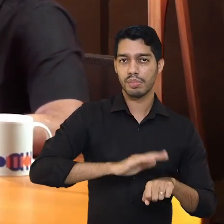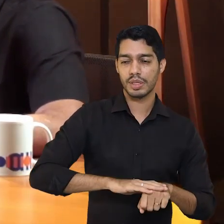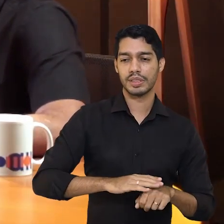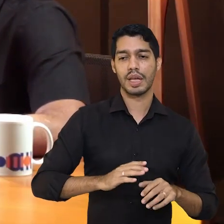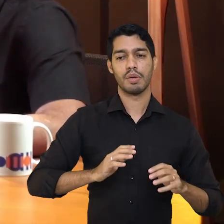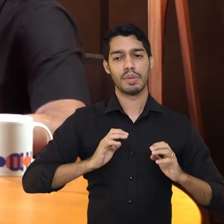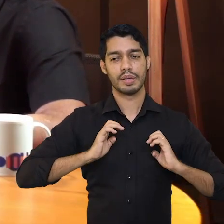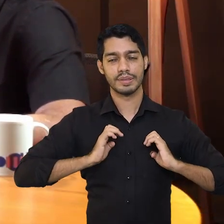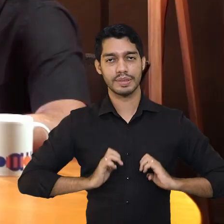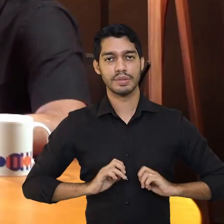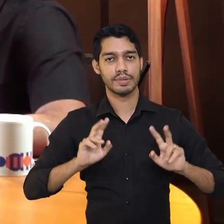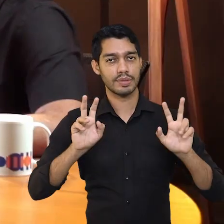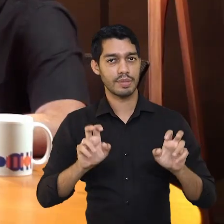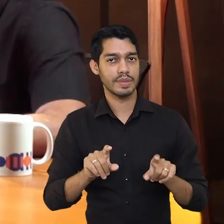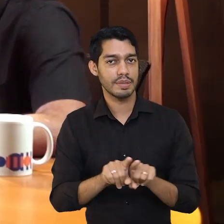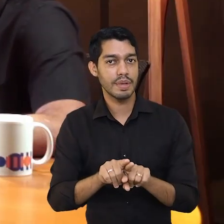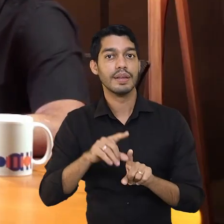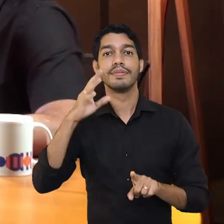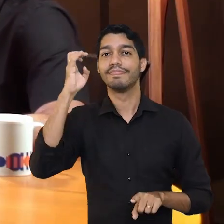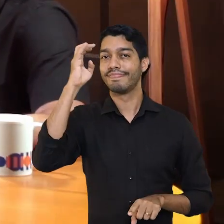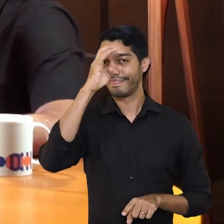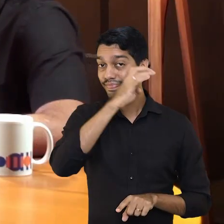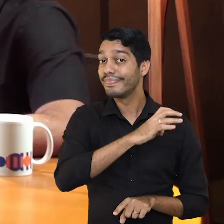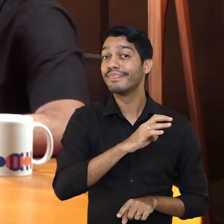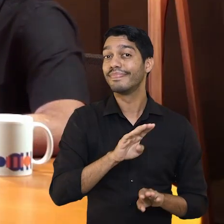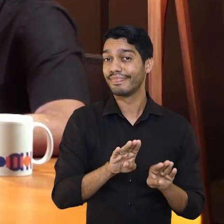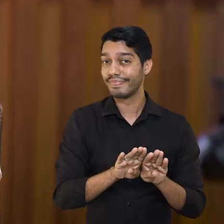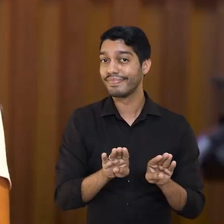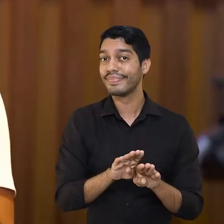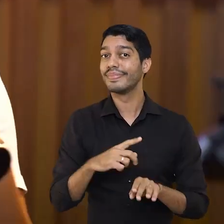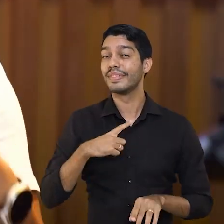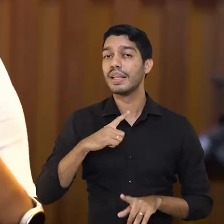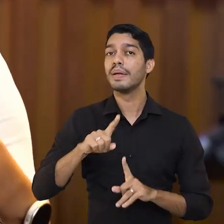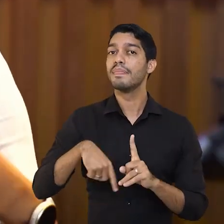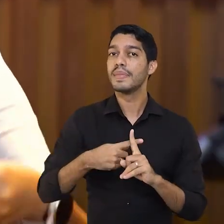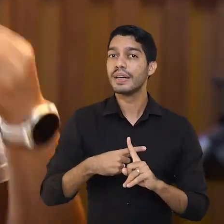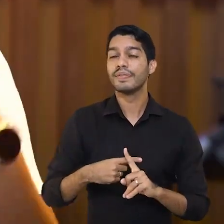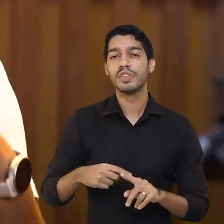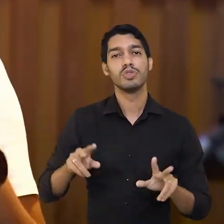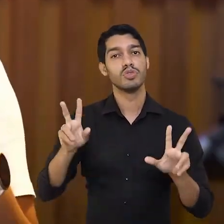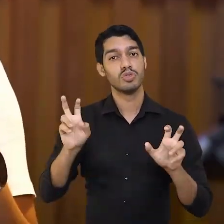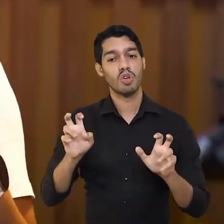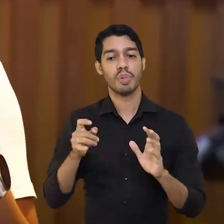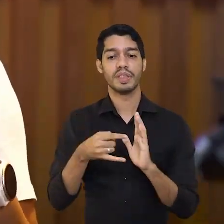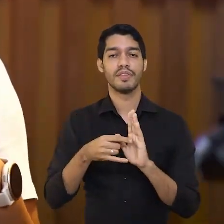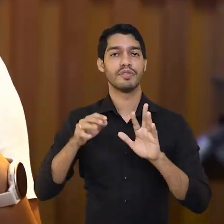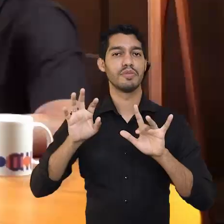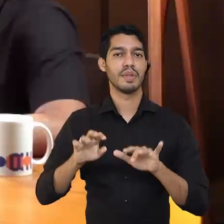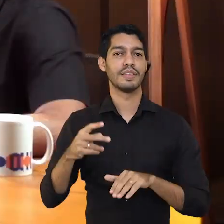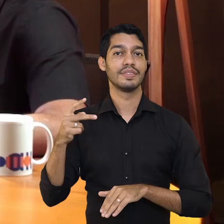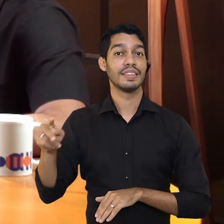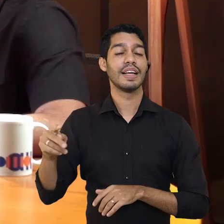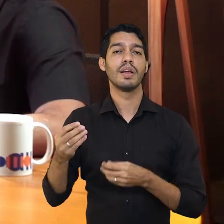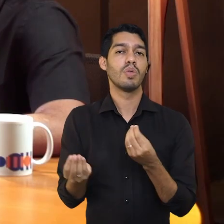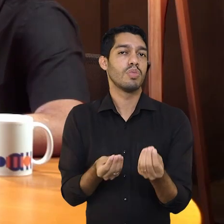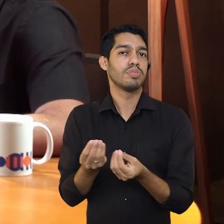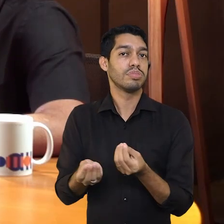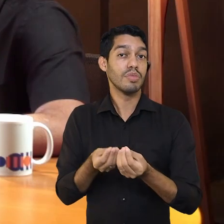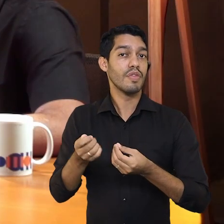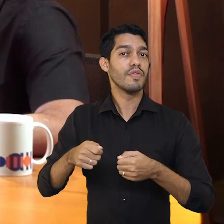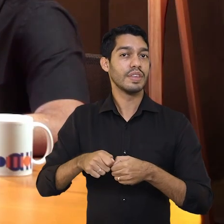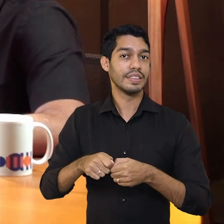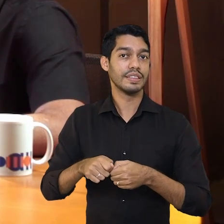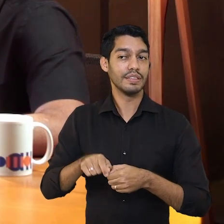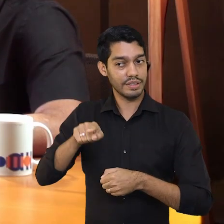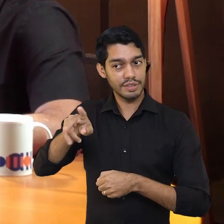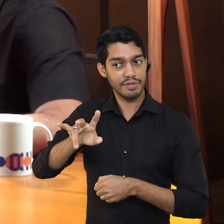éticos envolvidos nisso, que são super complexos, mas até mais do que isso, tem o dilema do desenvolvimento desse aluno, né? Que é como que ele vai